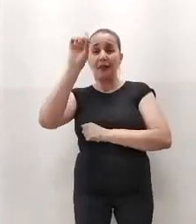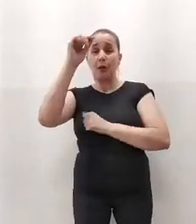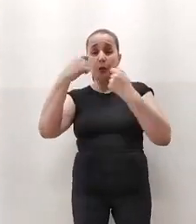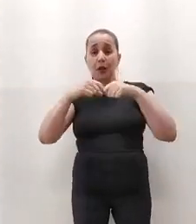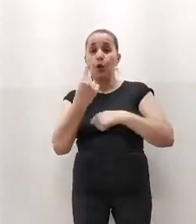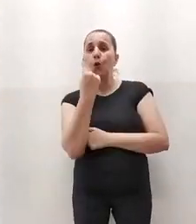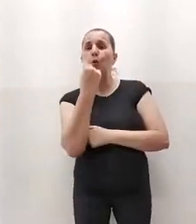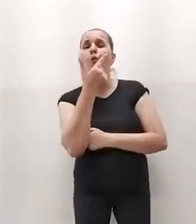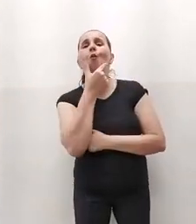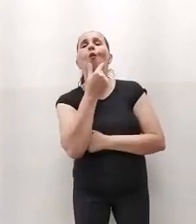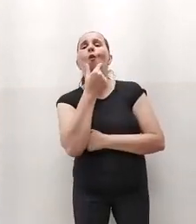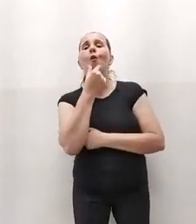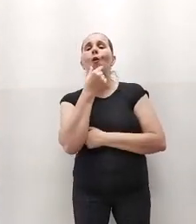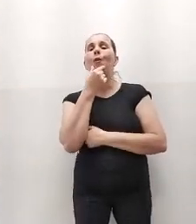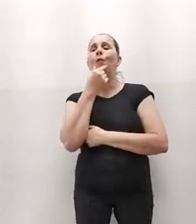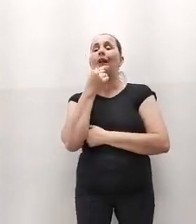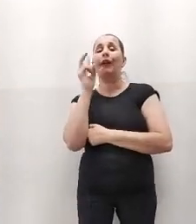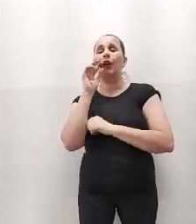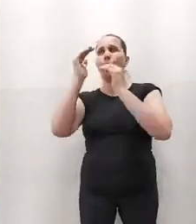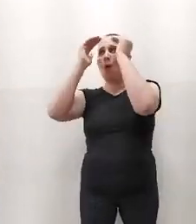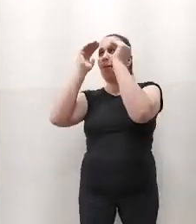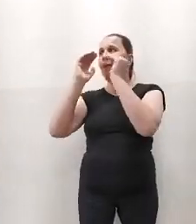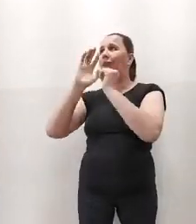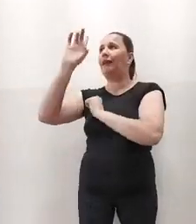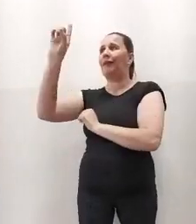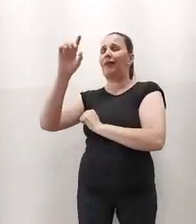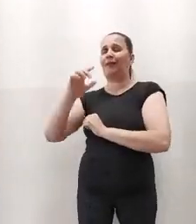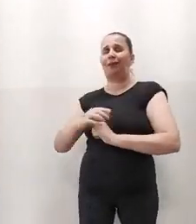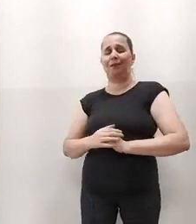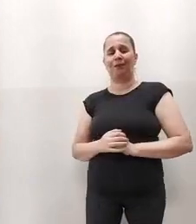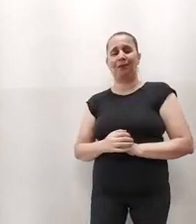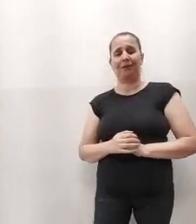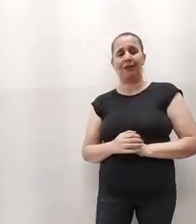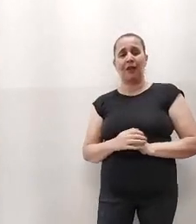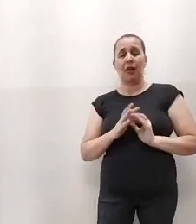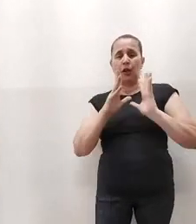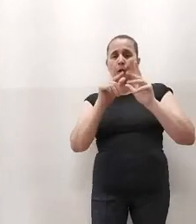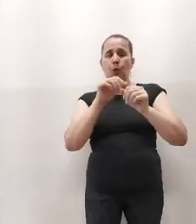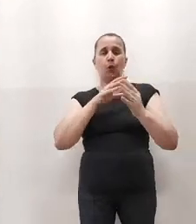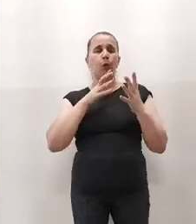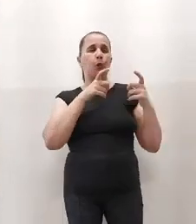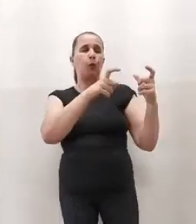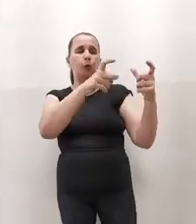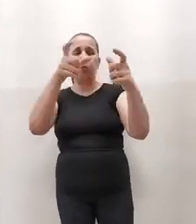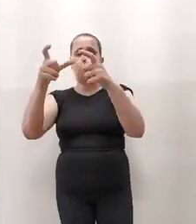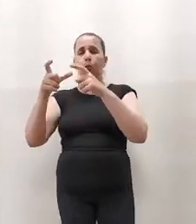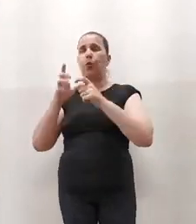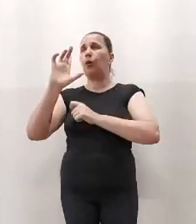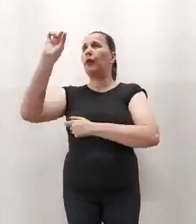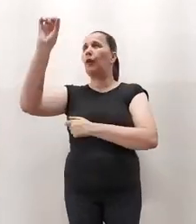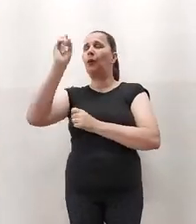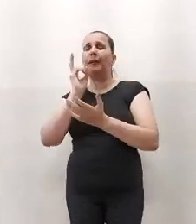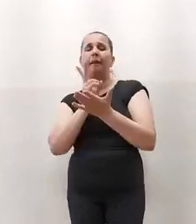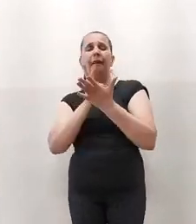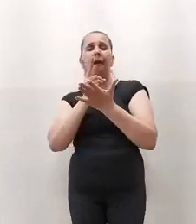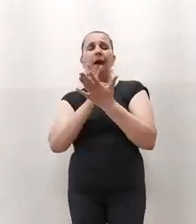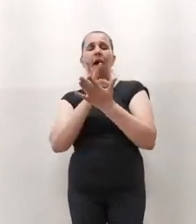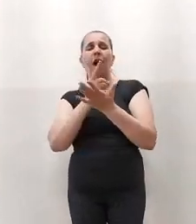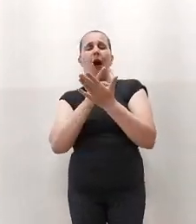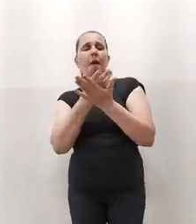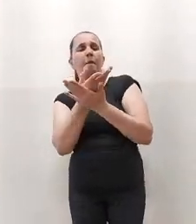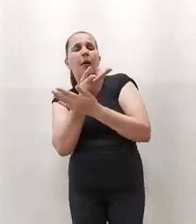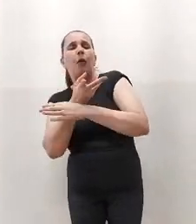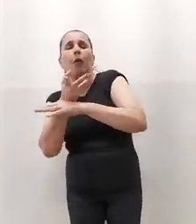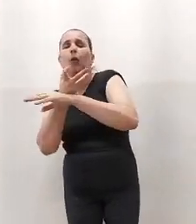um homem que ouça o que Ele quer. Em todos os lugares, Deus sempre buscou